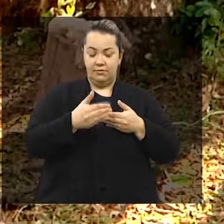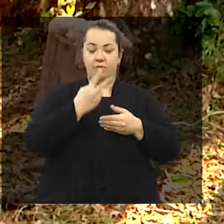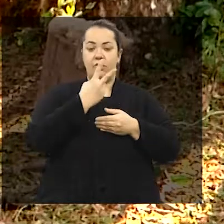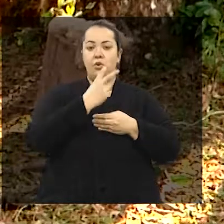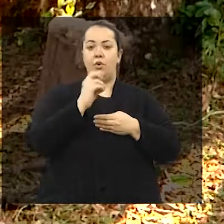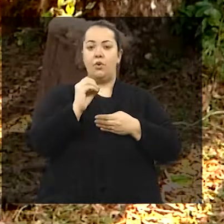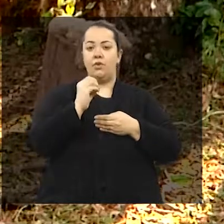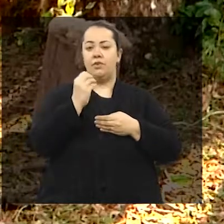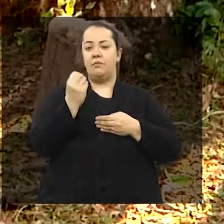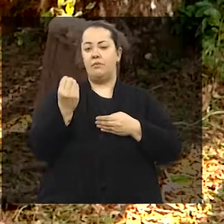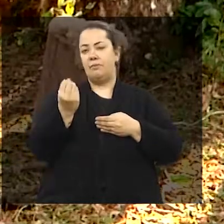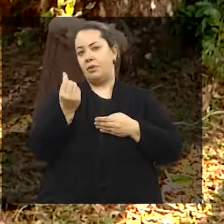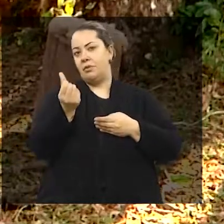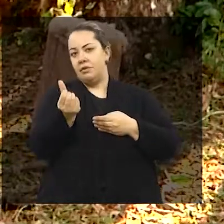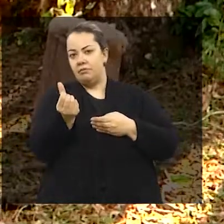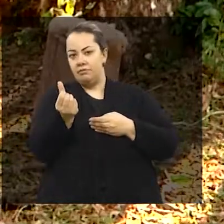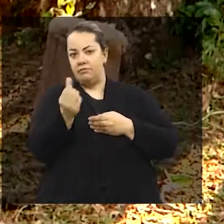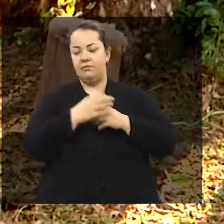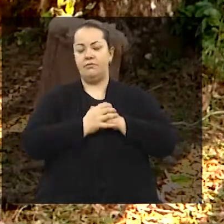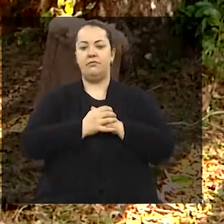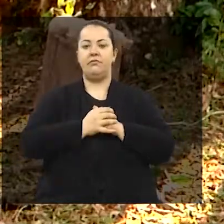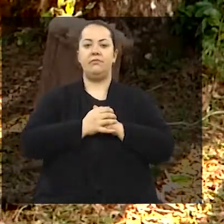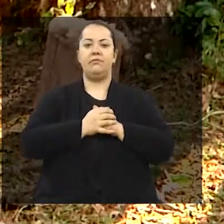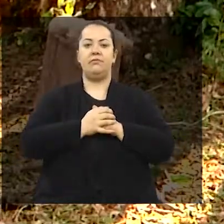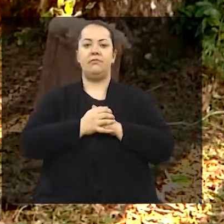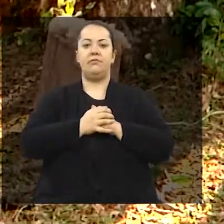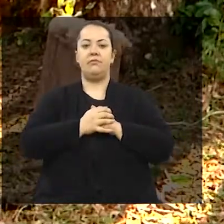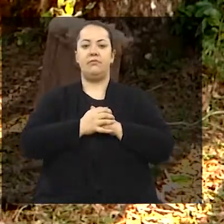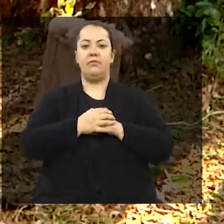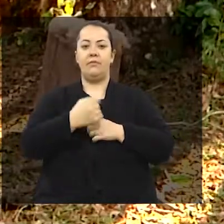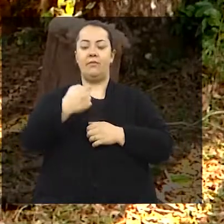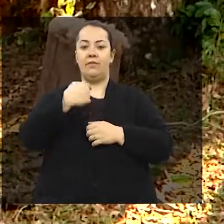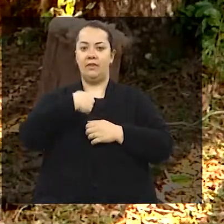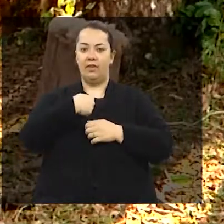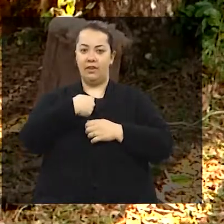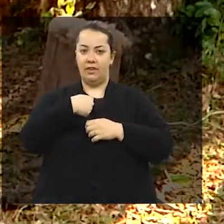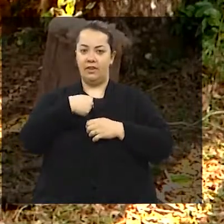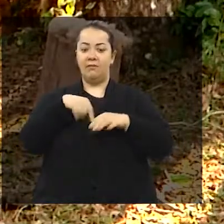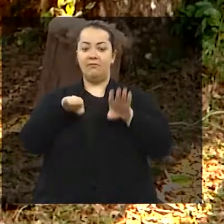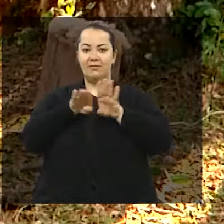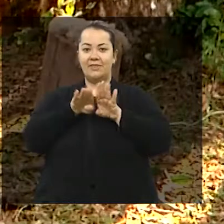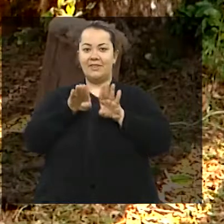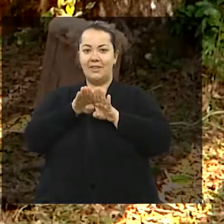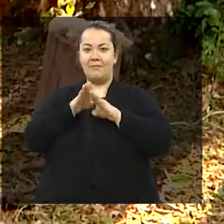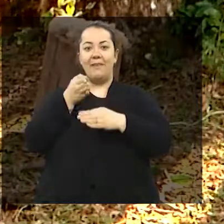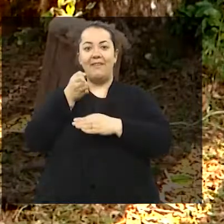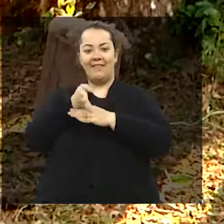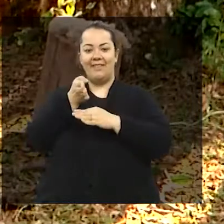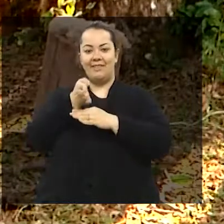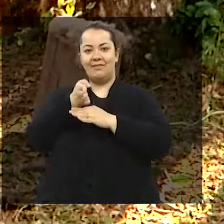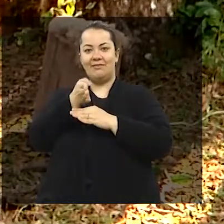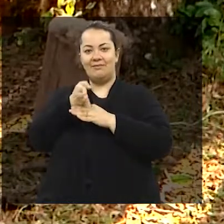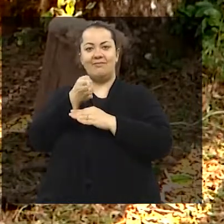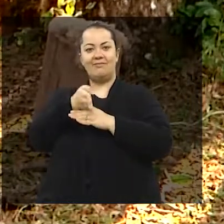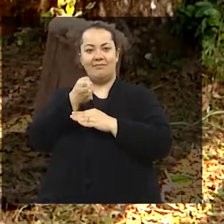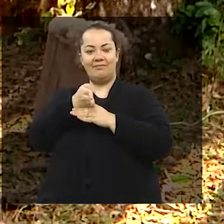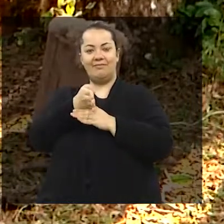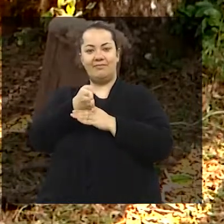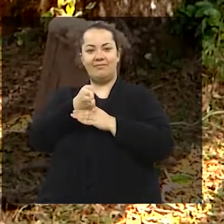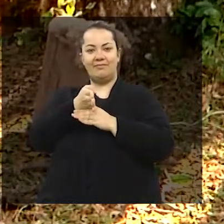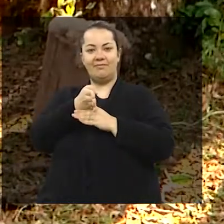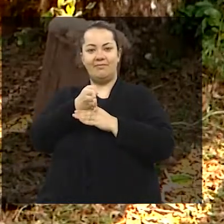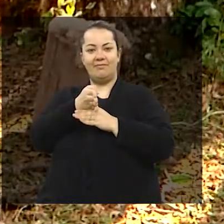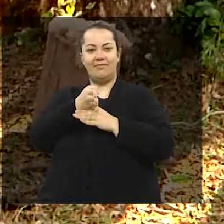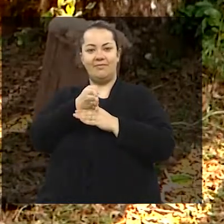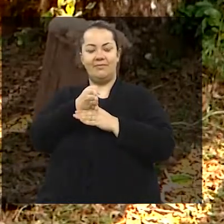três anos foram feitos ali a gente colocava um caminhão um palco ali que o pessoal dançava em cima foi bem assim